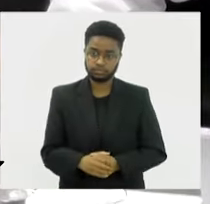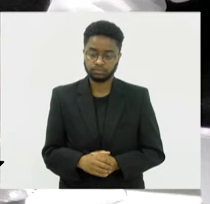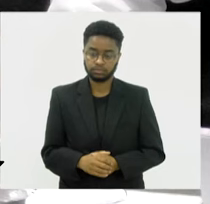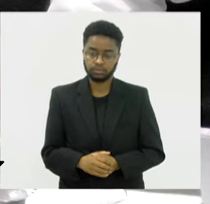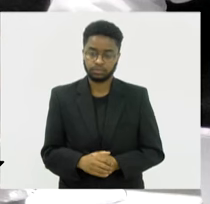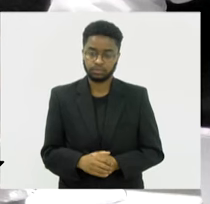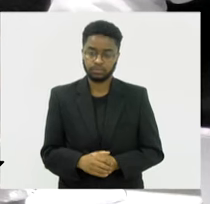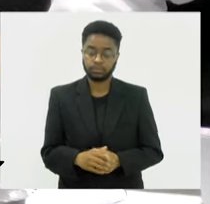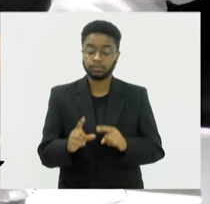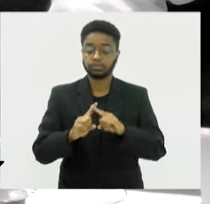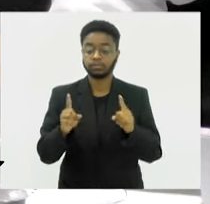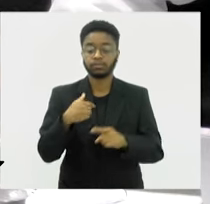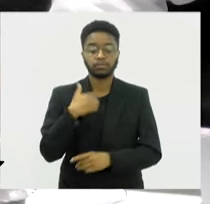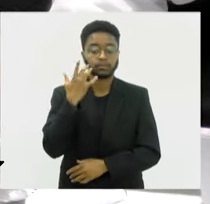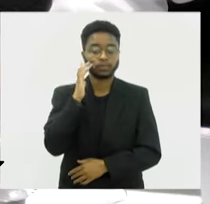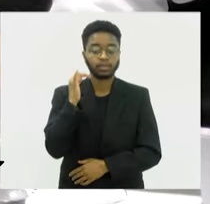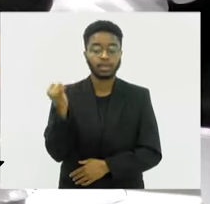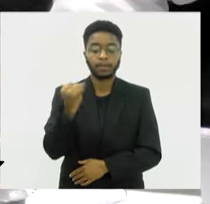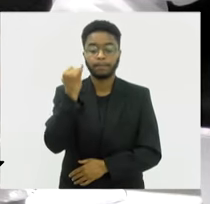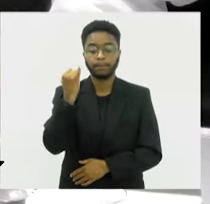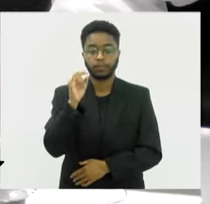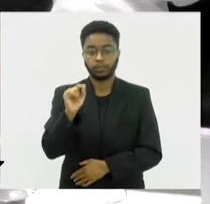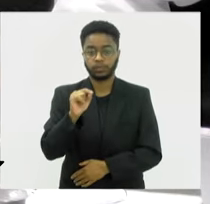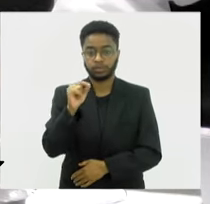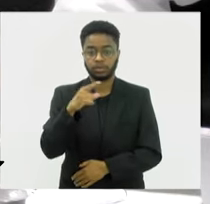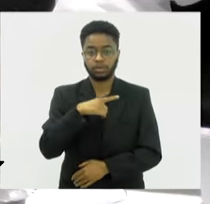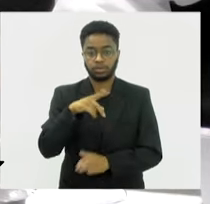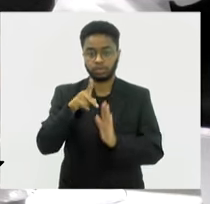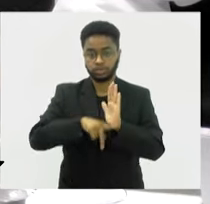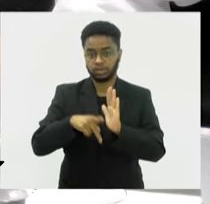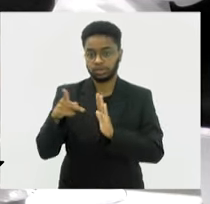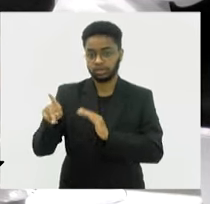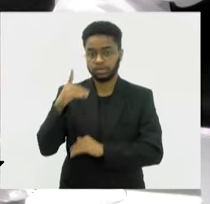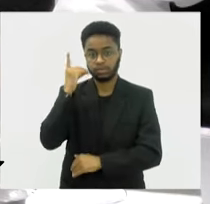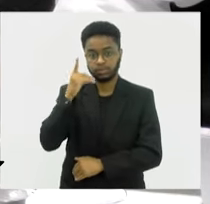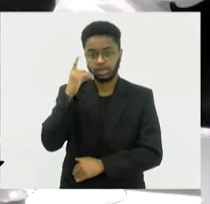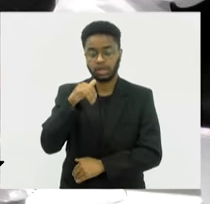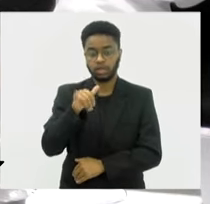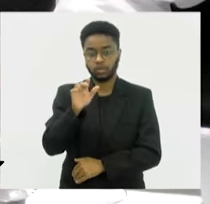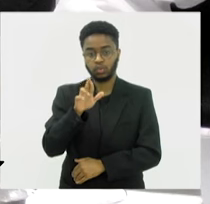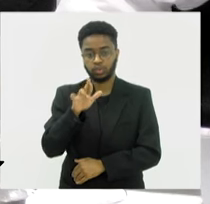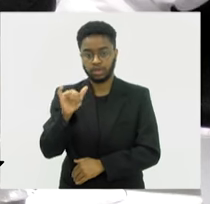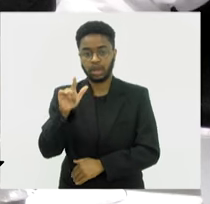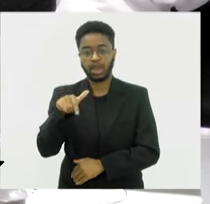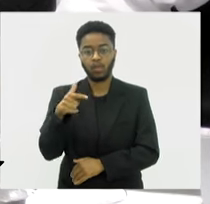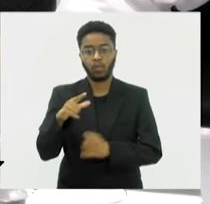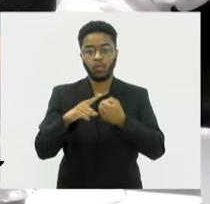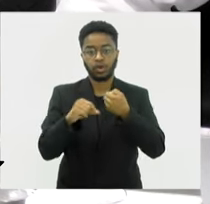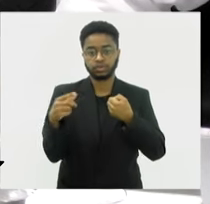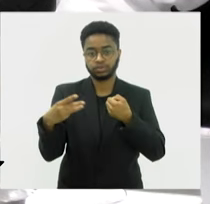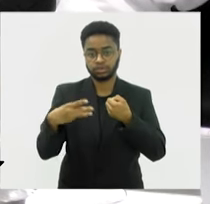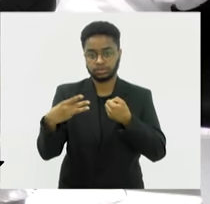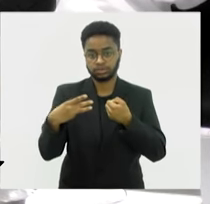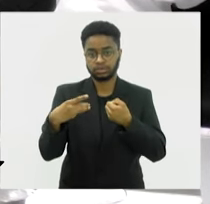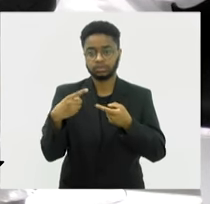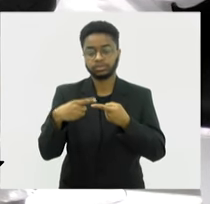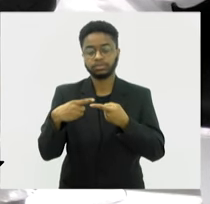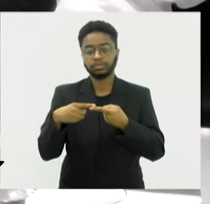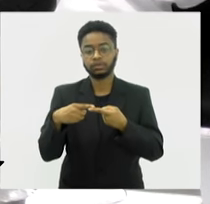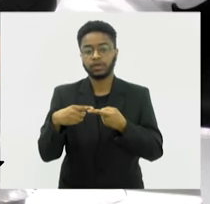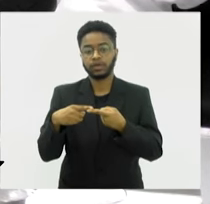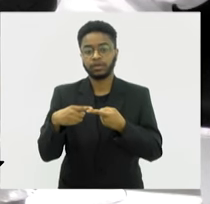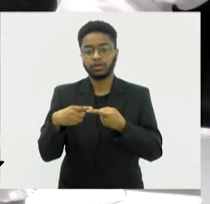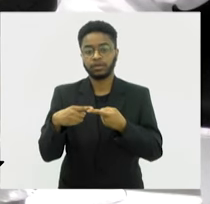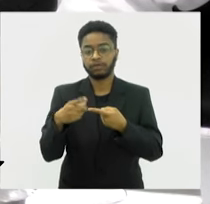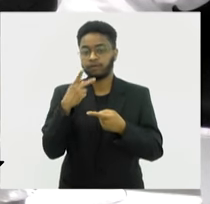Mas o que eu acho importante aqui no projeto do deputado Yuri é o artigo 3º, que determina essas